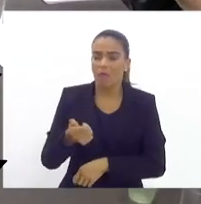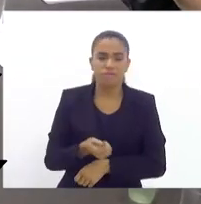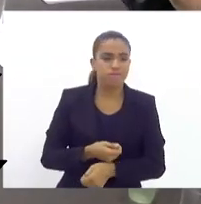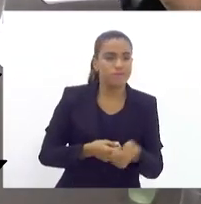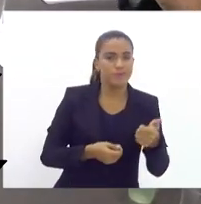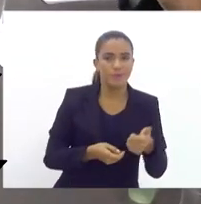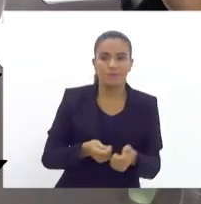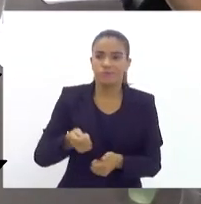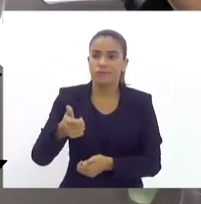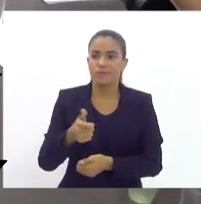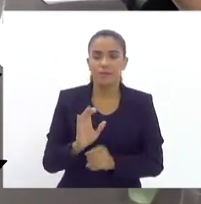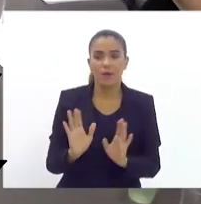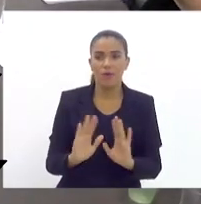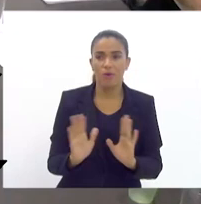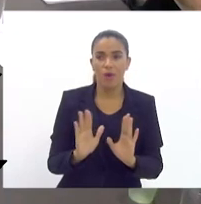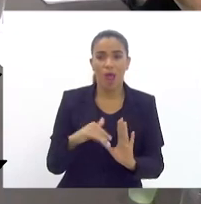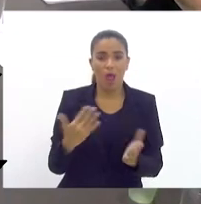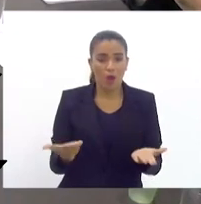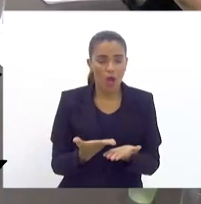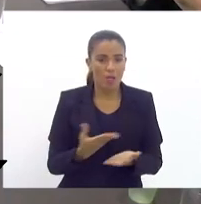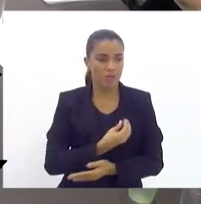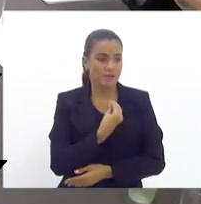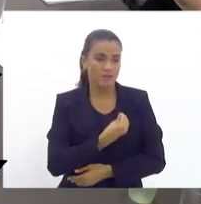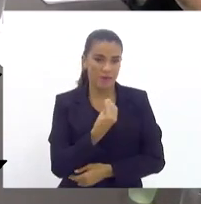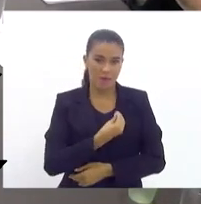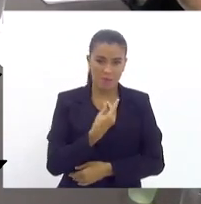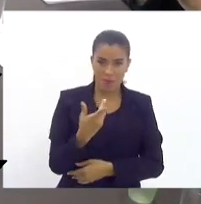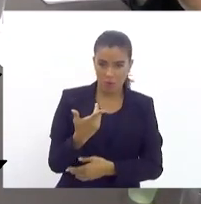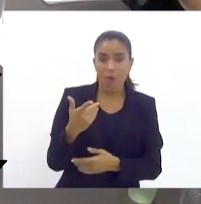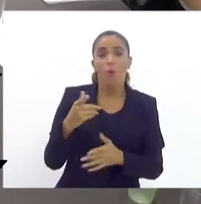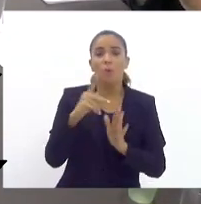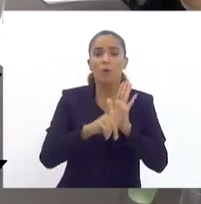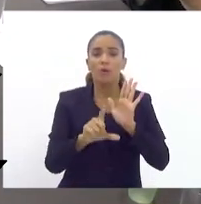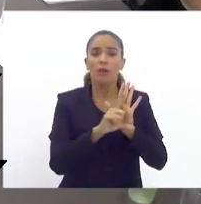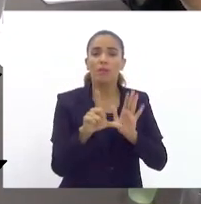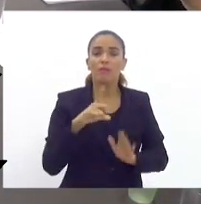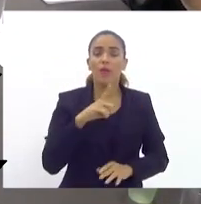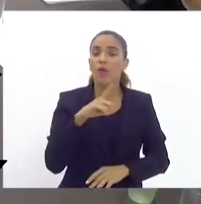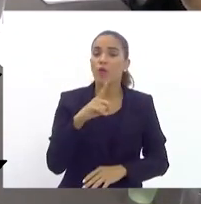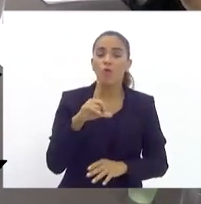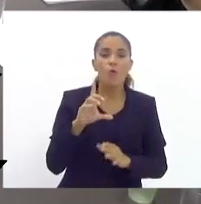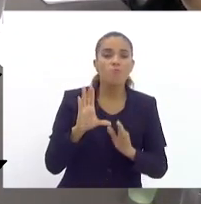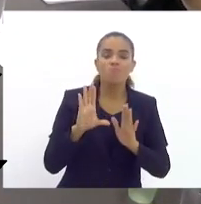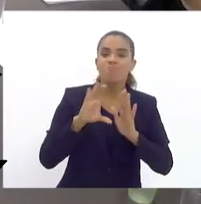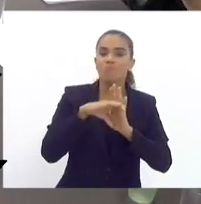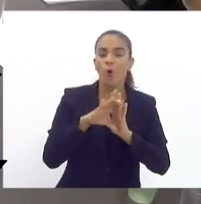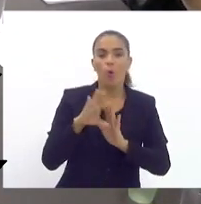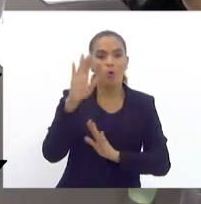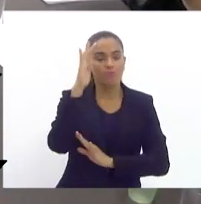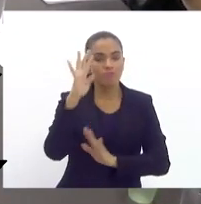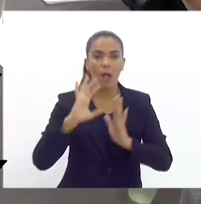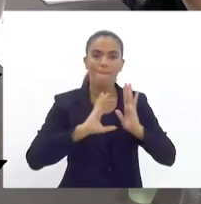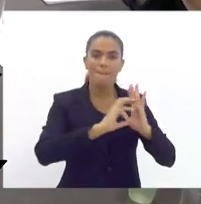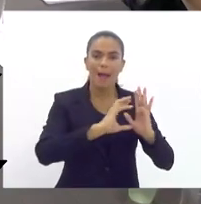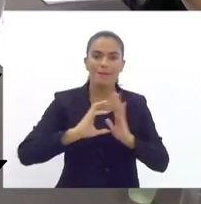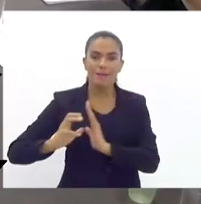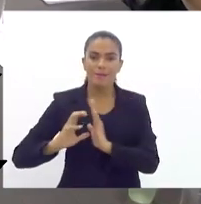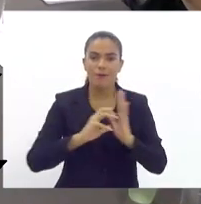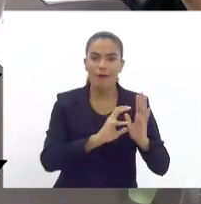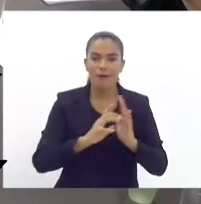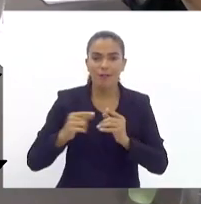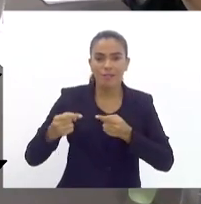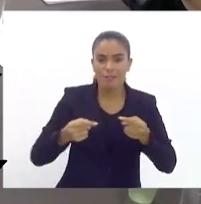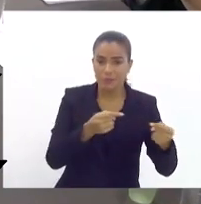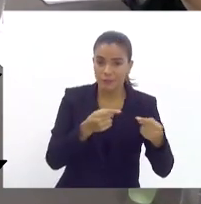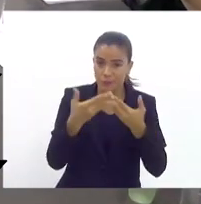absolutamente ninguém. A gente acabou de viver agora um exemplo de um projeto que tem um cunho absolutamente ideológico. Faz menção ao que está sendo